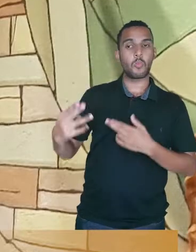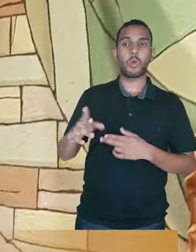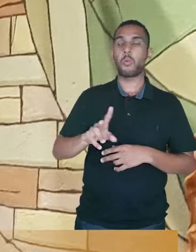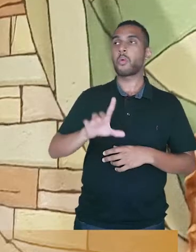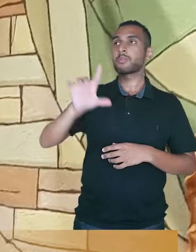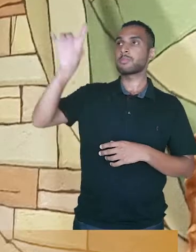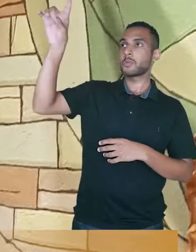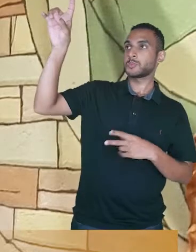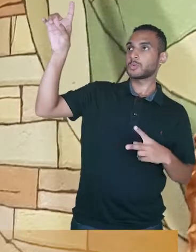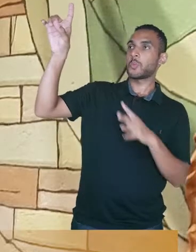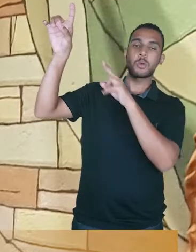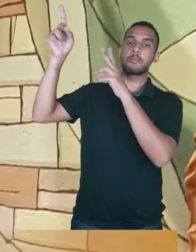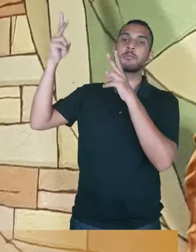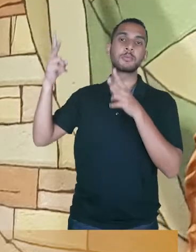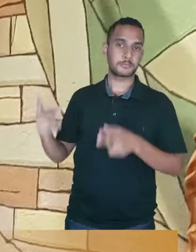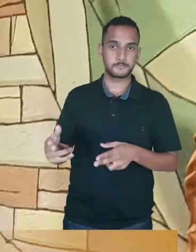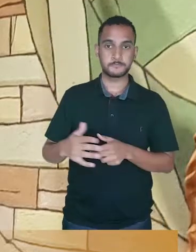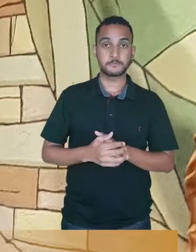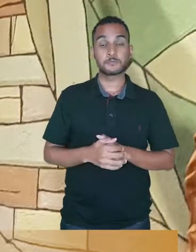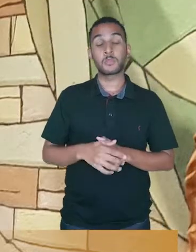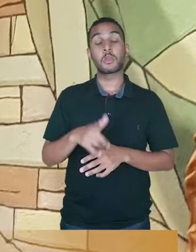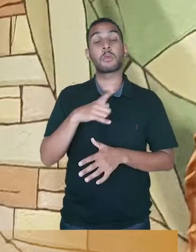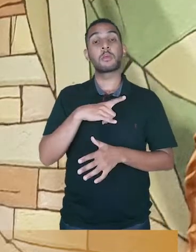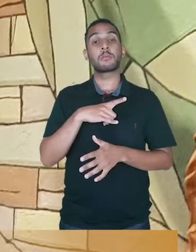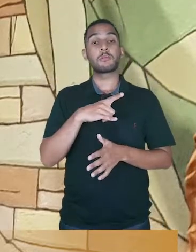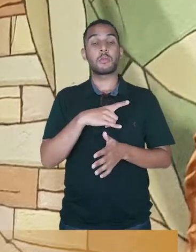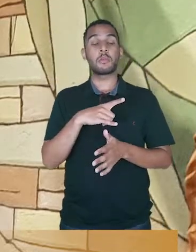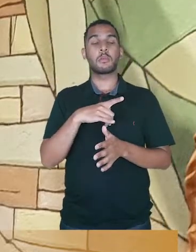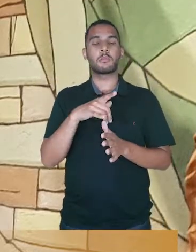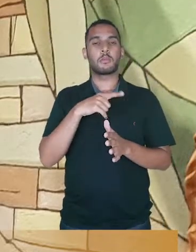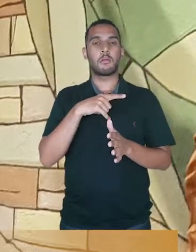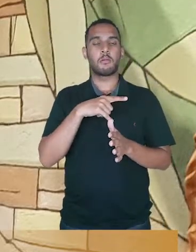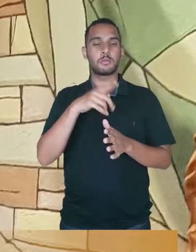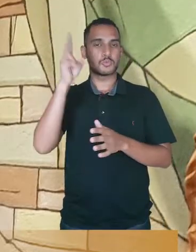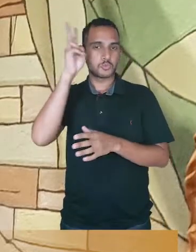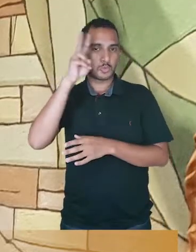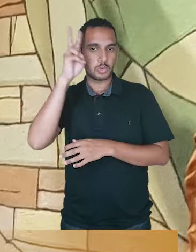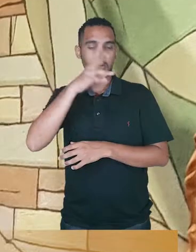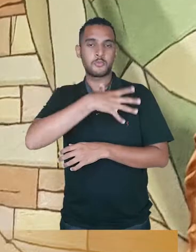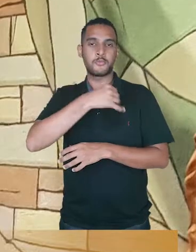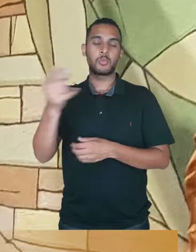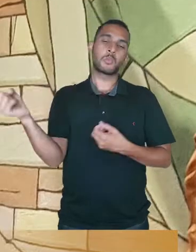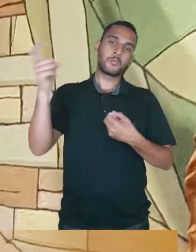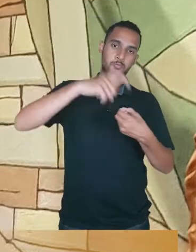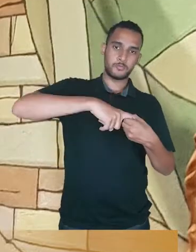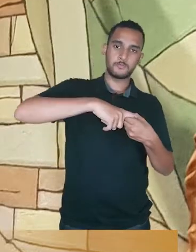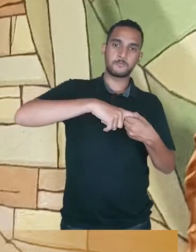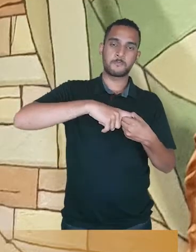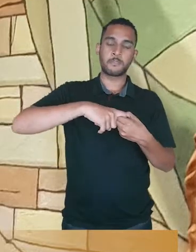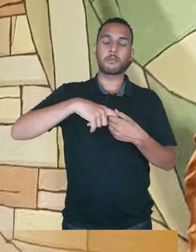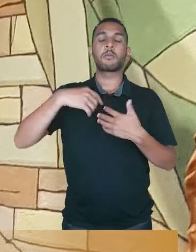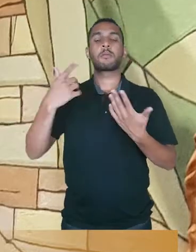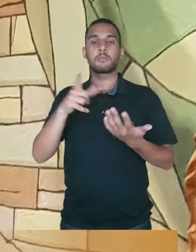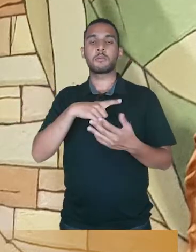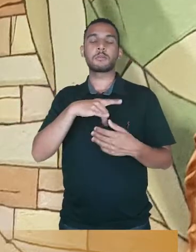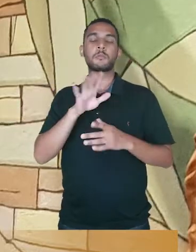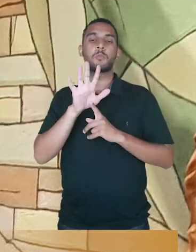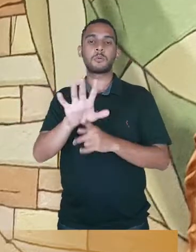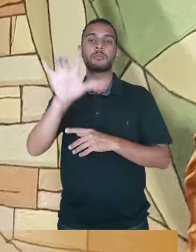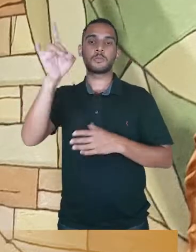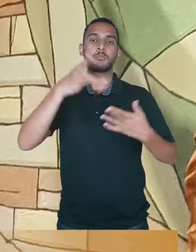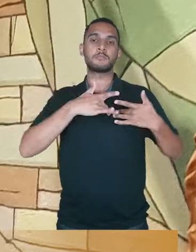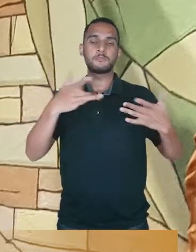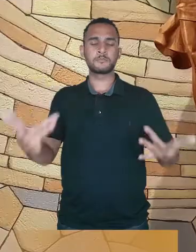filho pródigo jesus toca no profundo desejo humano de um pai misericordioso então quem é o espírito